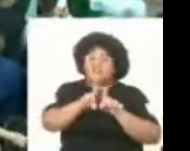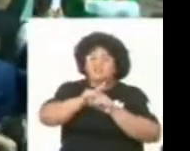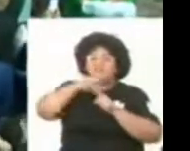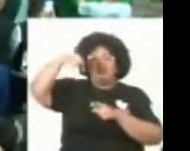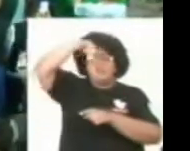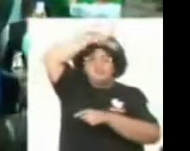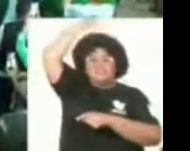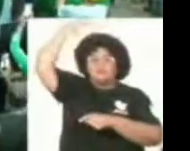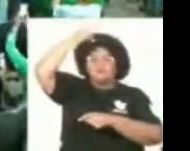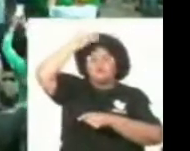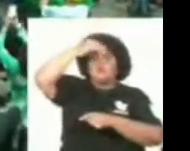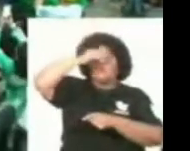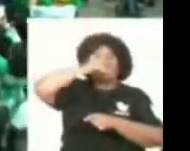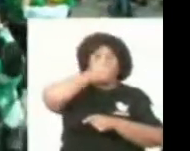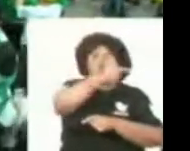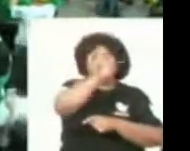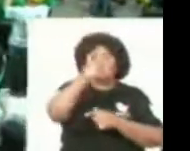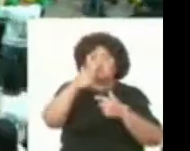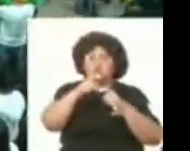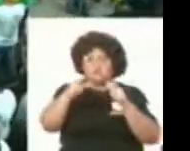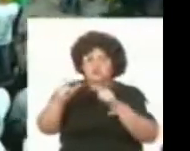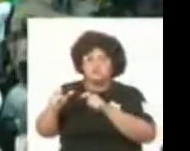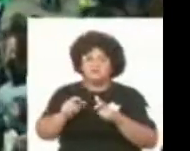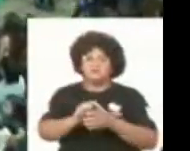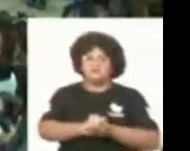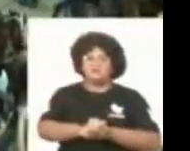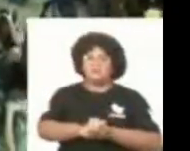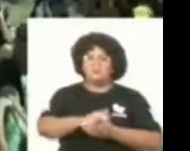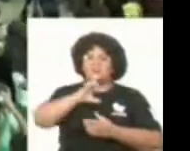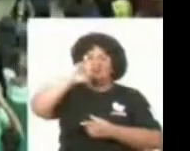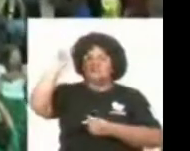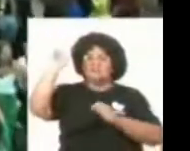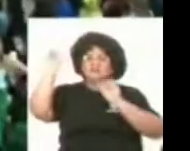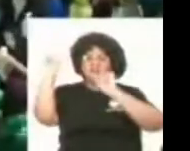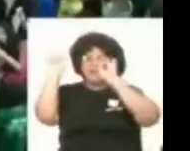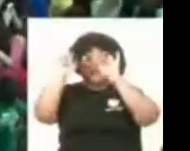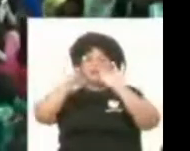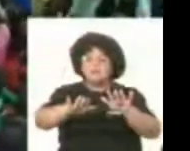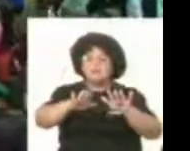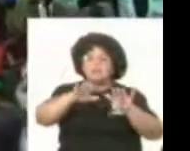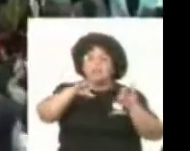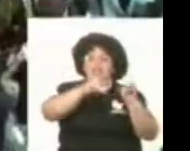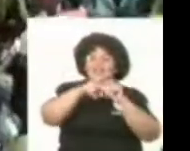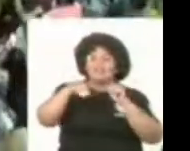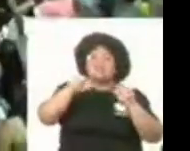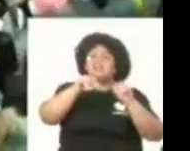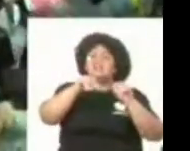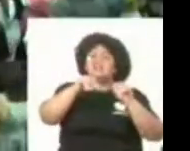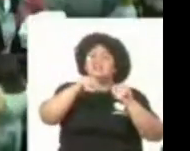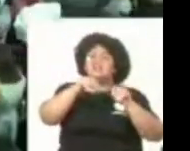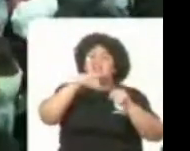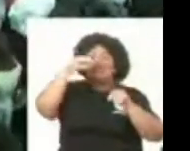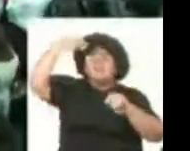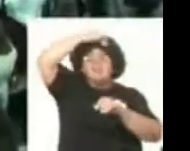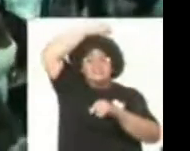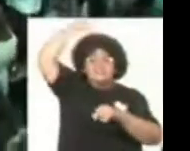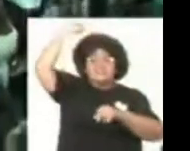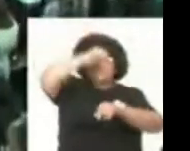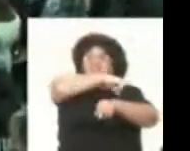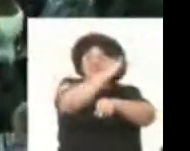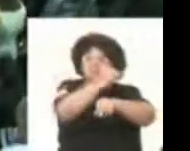Que Deus abençoe a Terra Santa, a nossa amada terra Israel. Que a bênção do Senhor esteja sobre a vida de cada um de